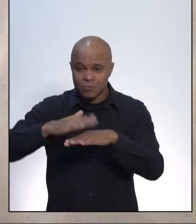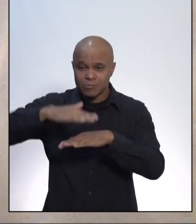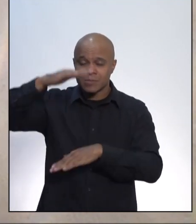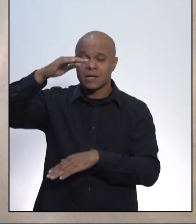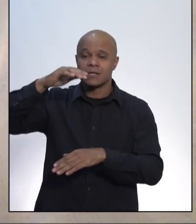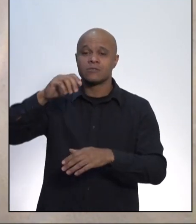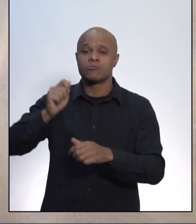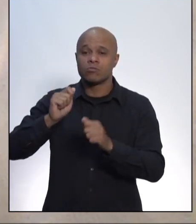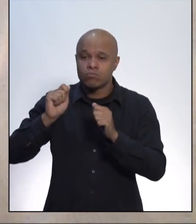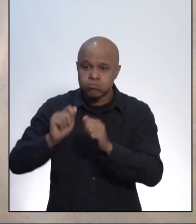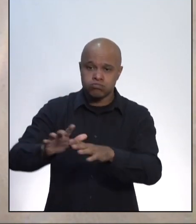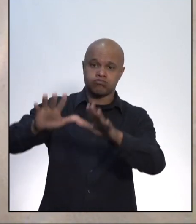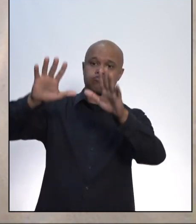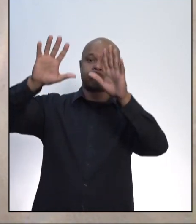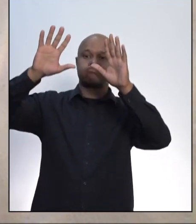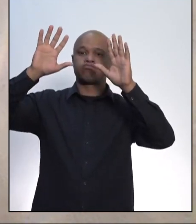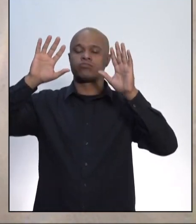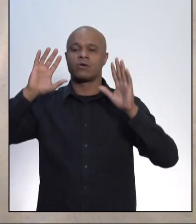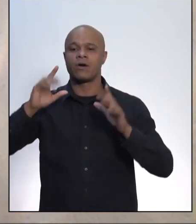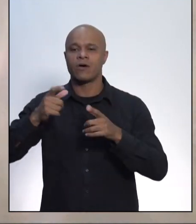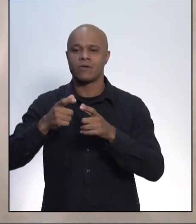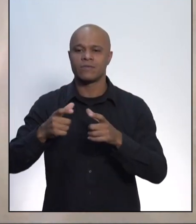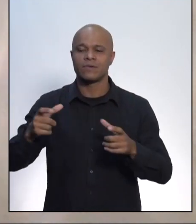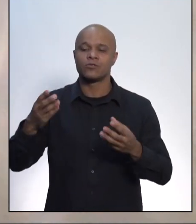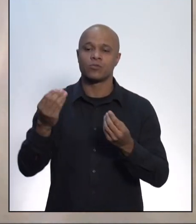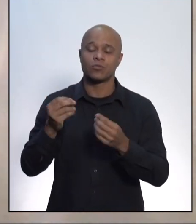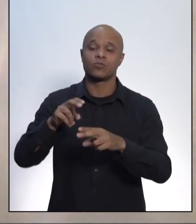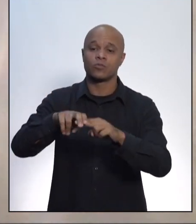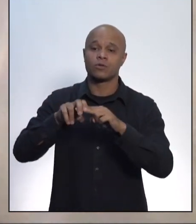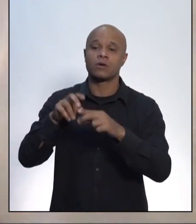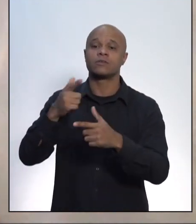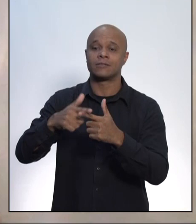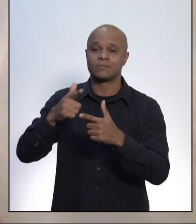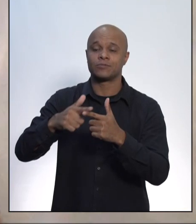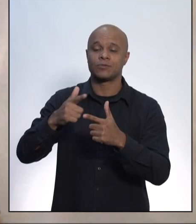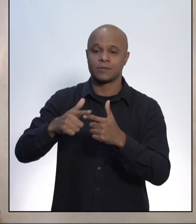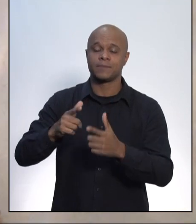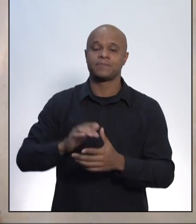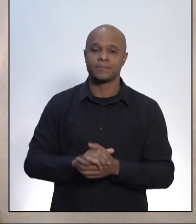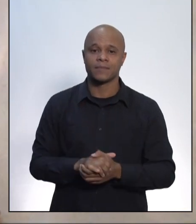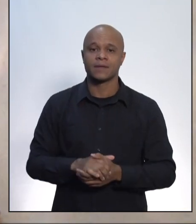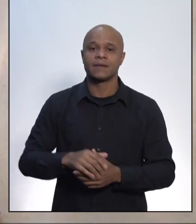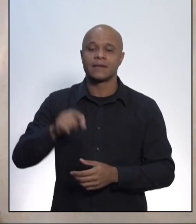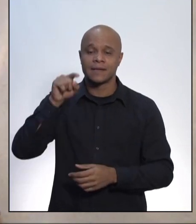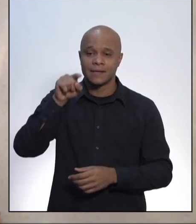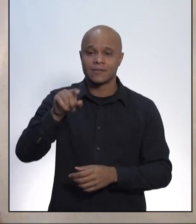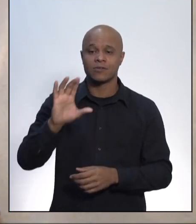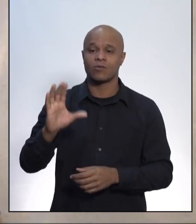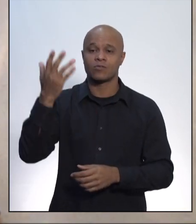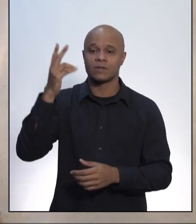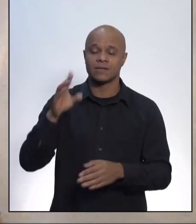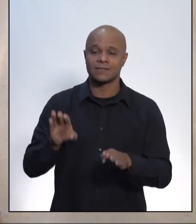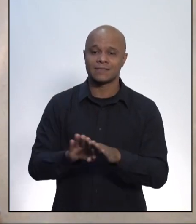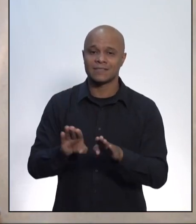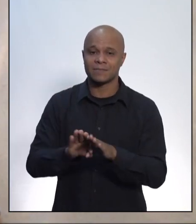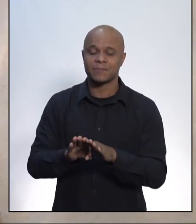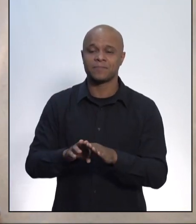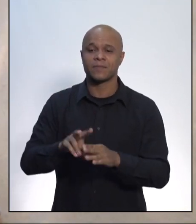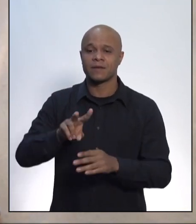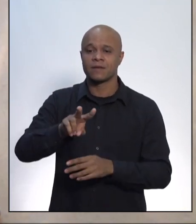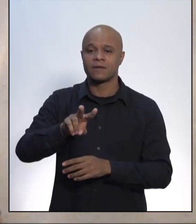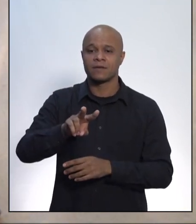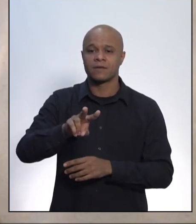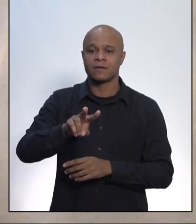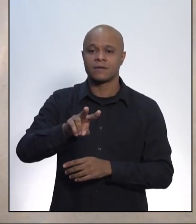boom, né? E esse boom foi graças a um problema que aconteceu no mercado. Então a gente se depara com essas coisas também. A Vitória está